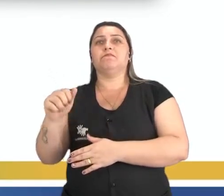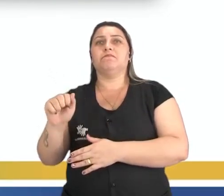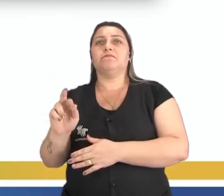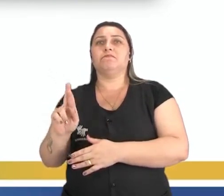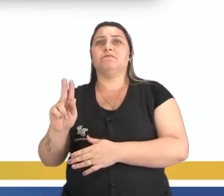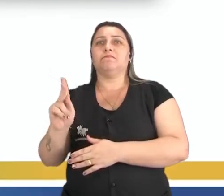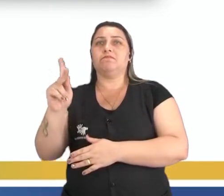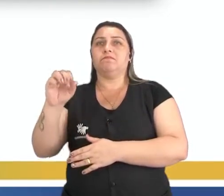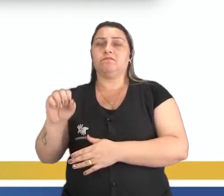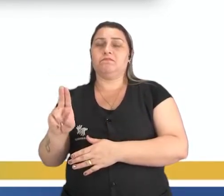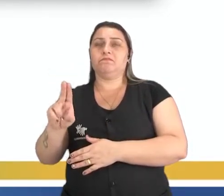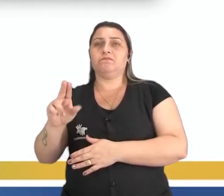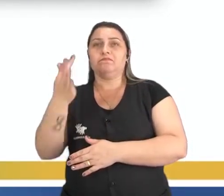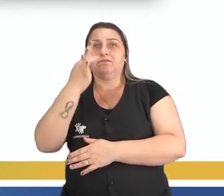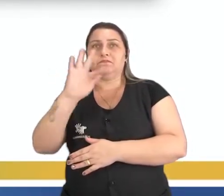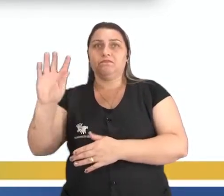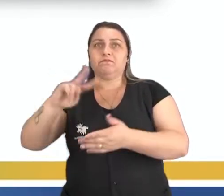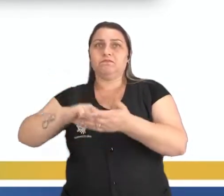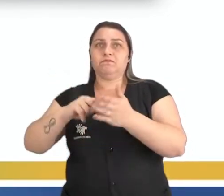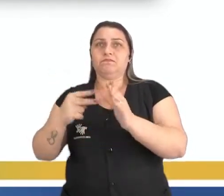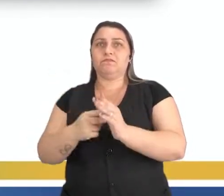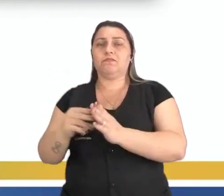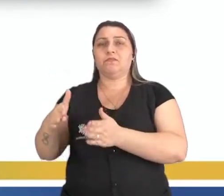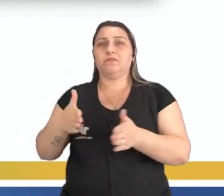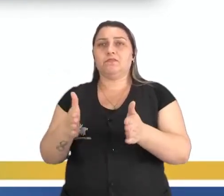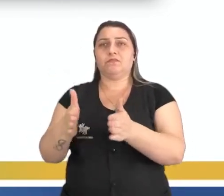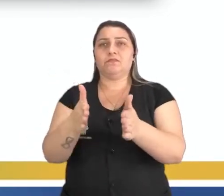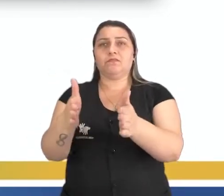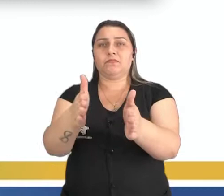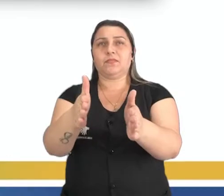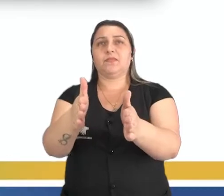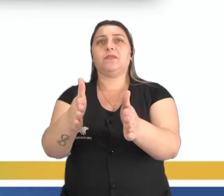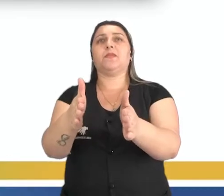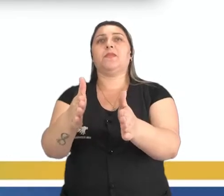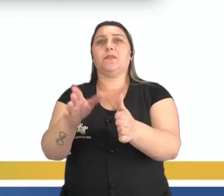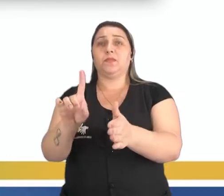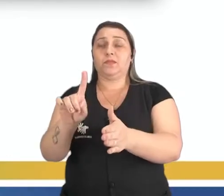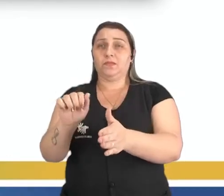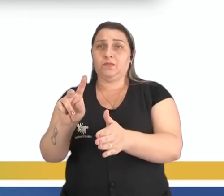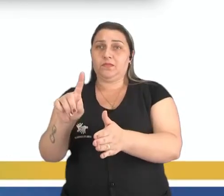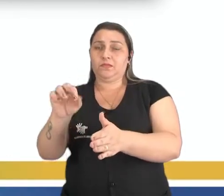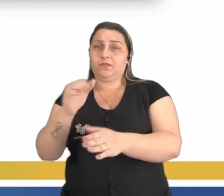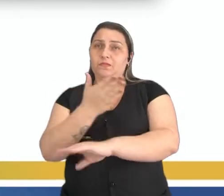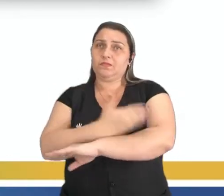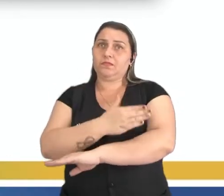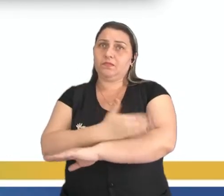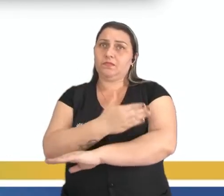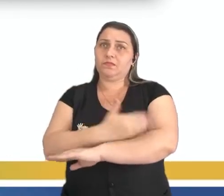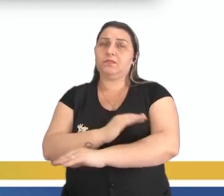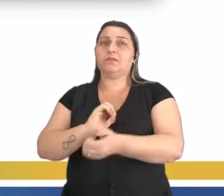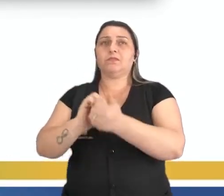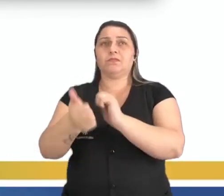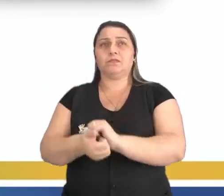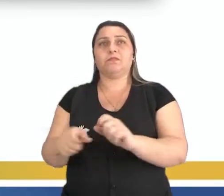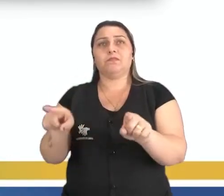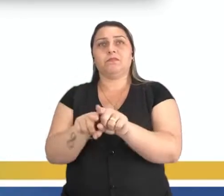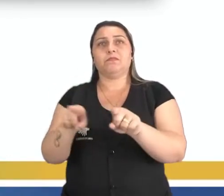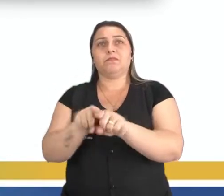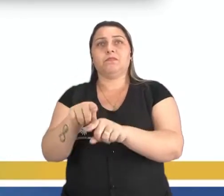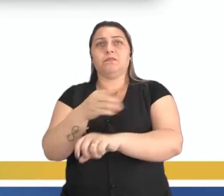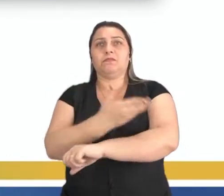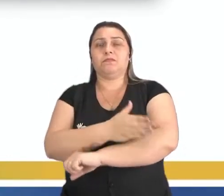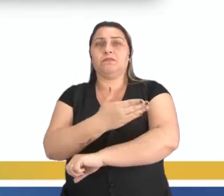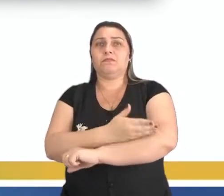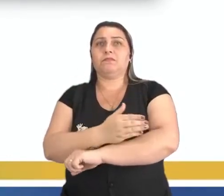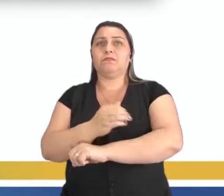do francês significa o percurso. O David, além de praticar esse esporte, também